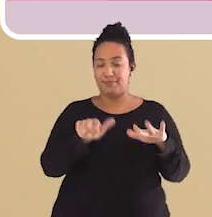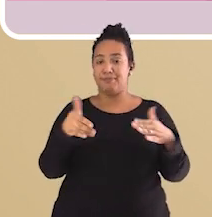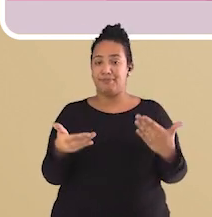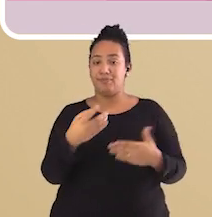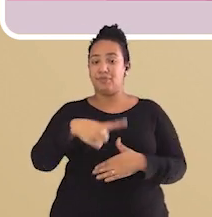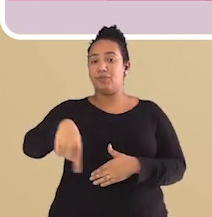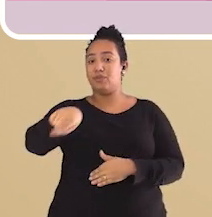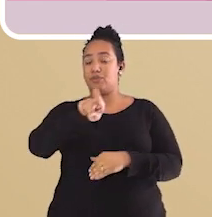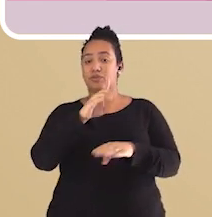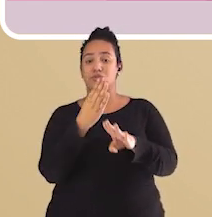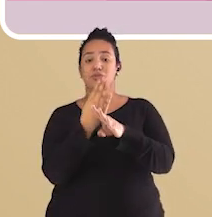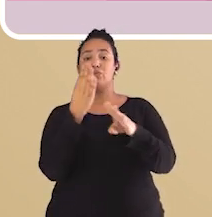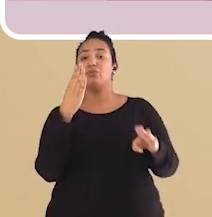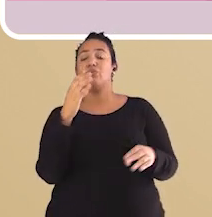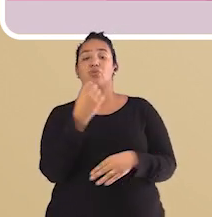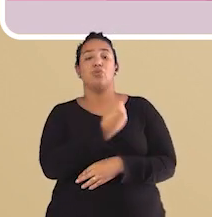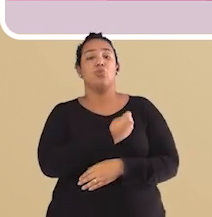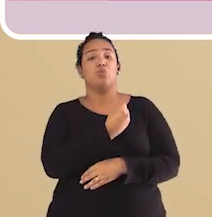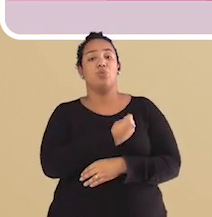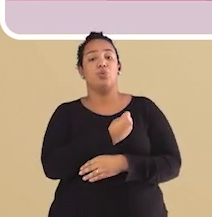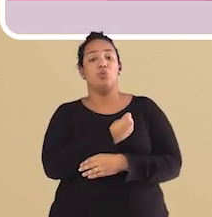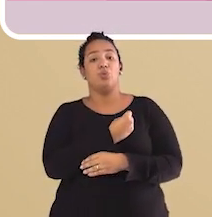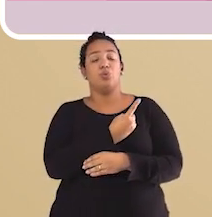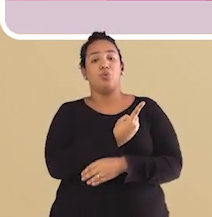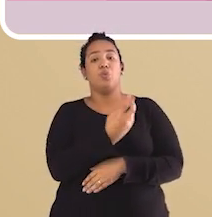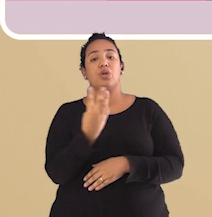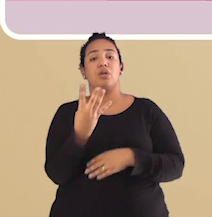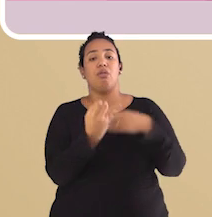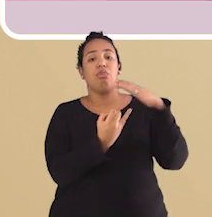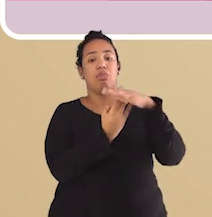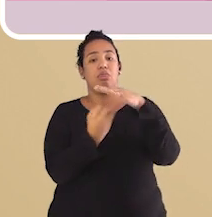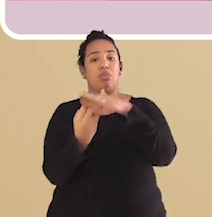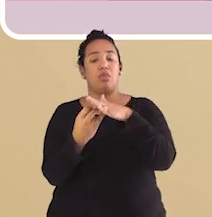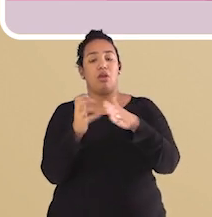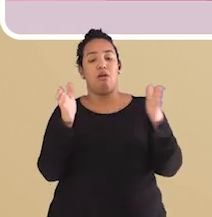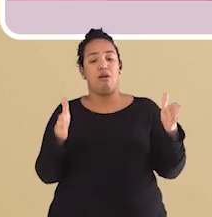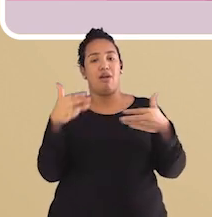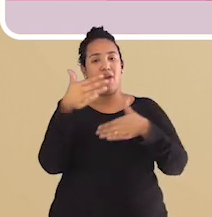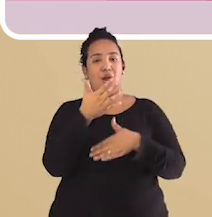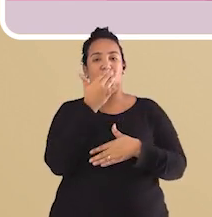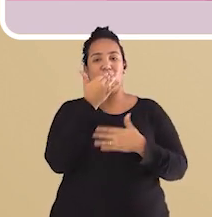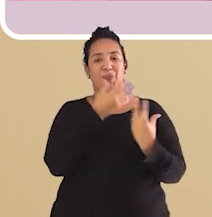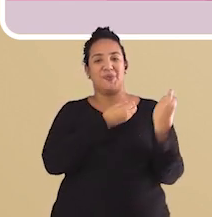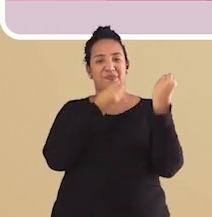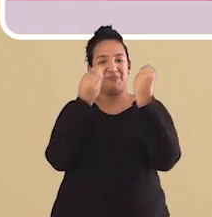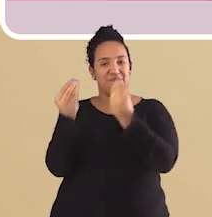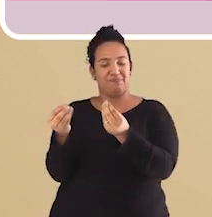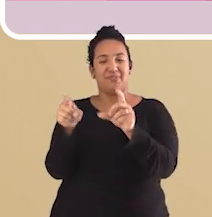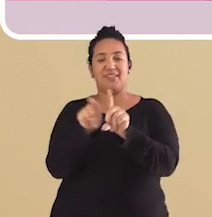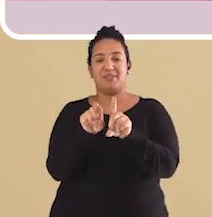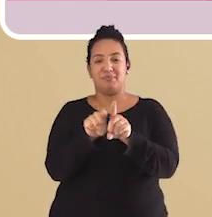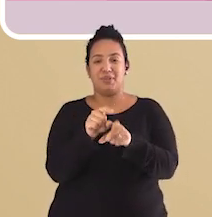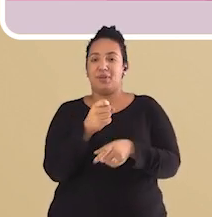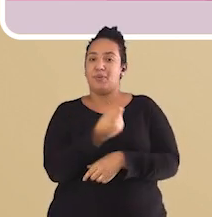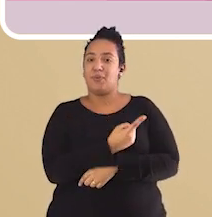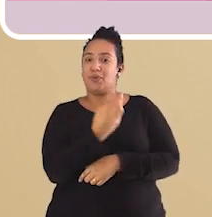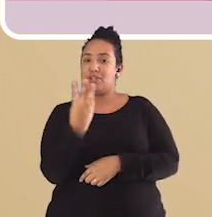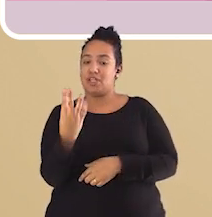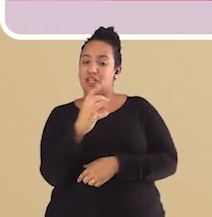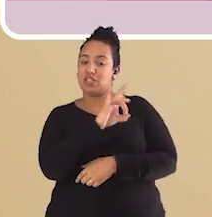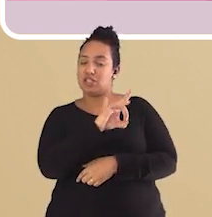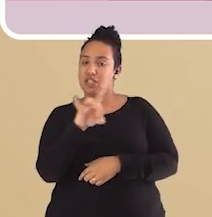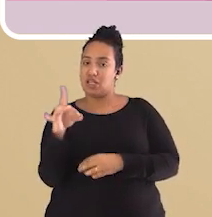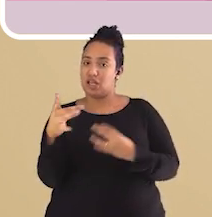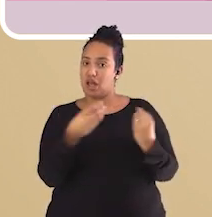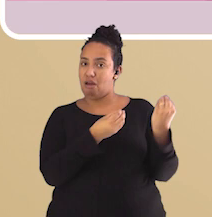para descobrir o número de instituições que irão receber a doação, assim como o número de cestas que cada